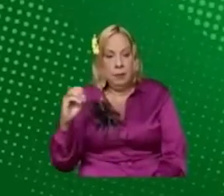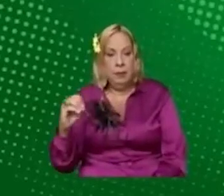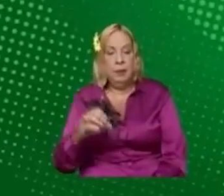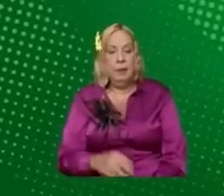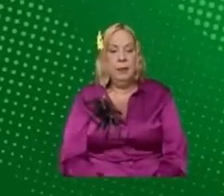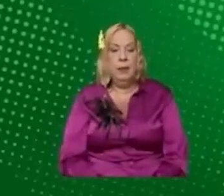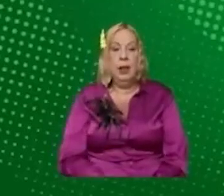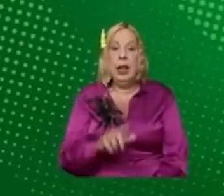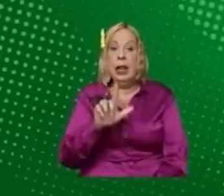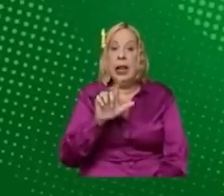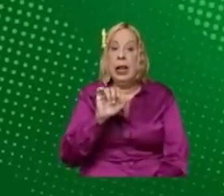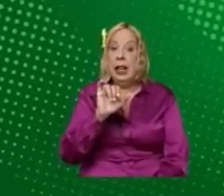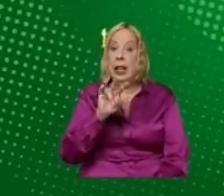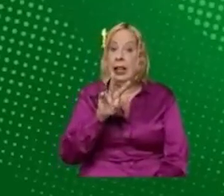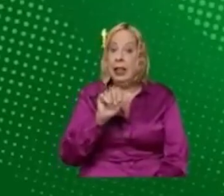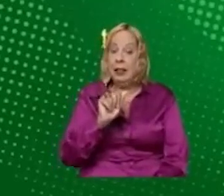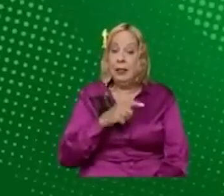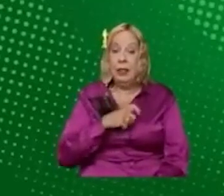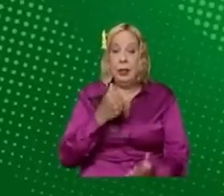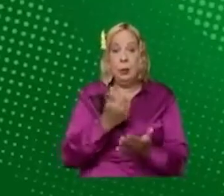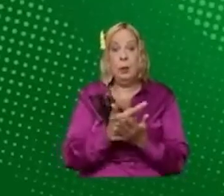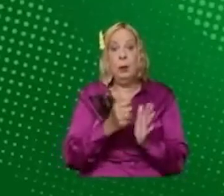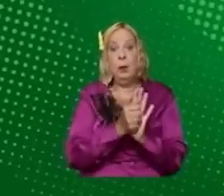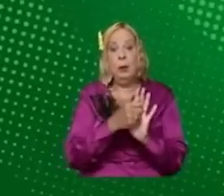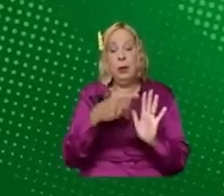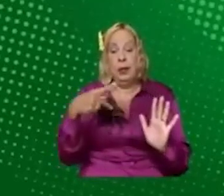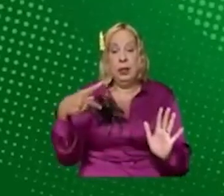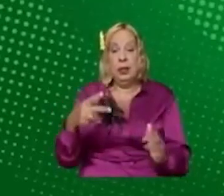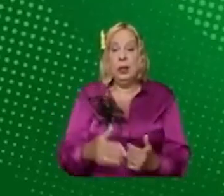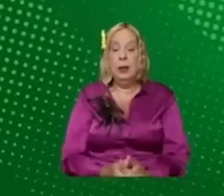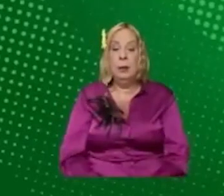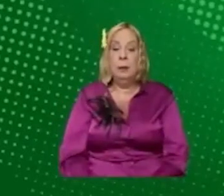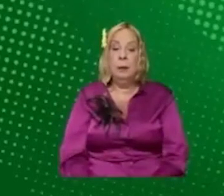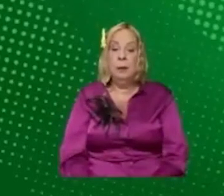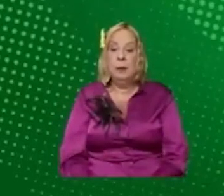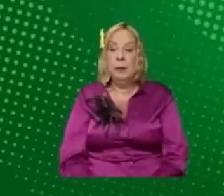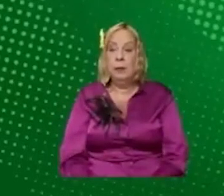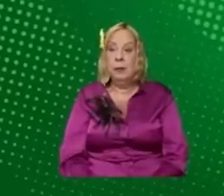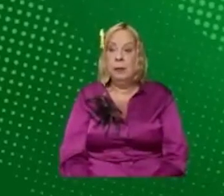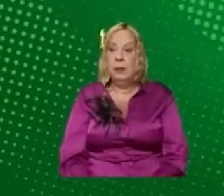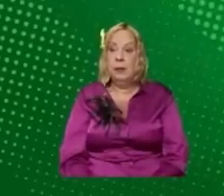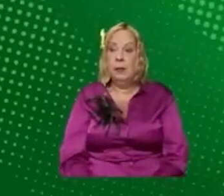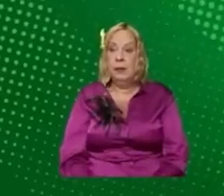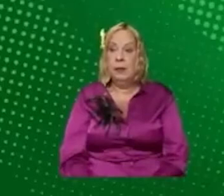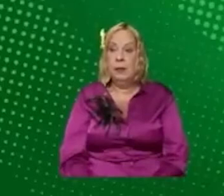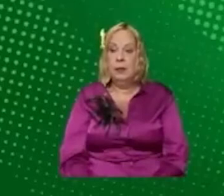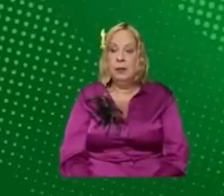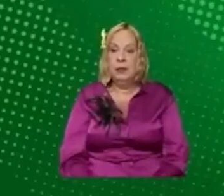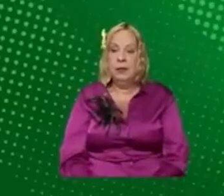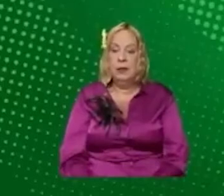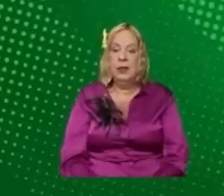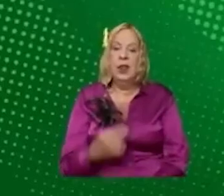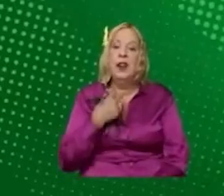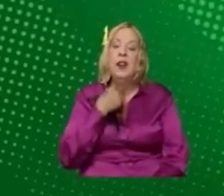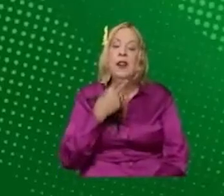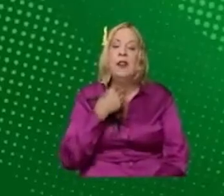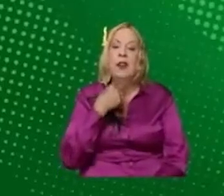703500, Lívia Cristiane adquiriu pelo aplicativo. E o décimo prêmio, senhoras e senhores, vocês conhecem essa